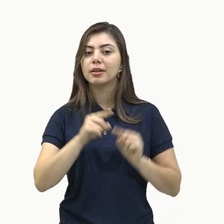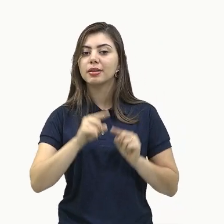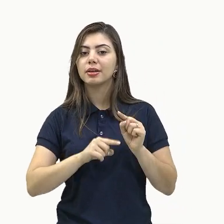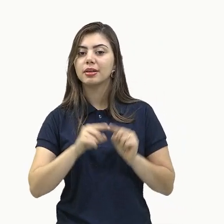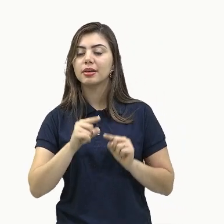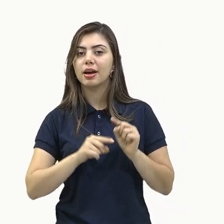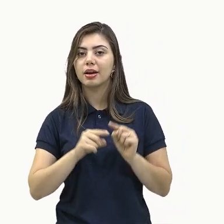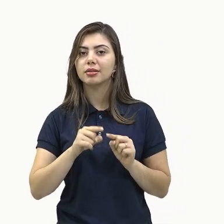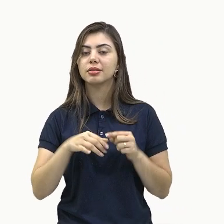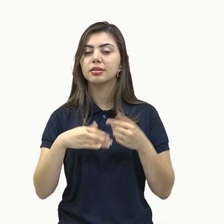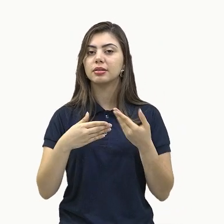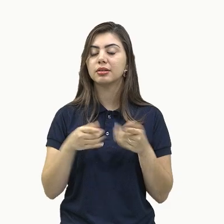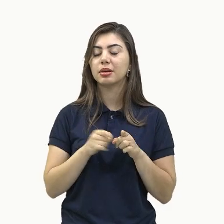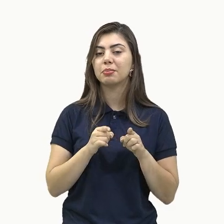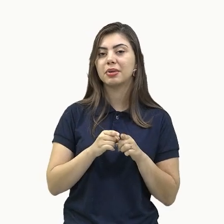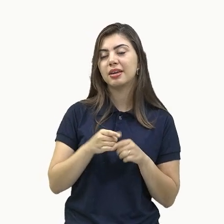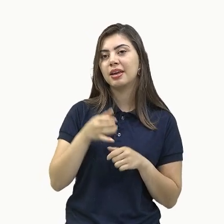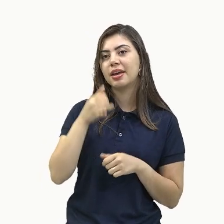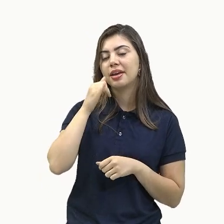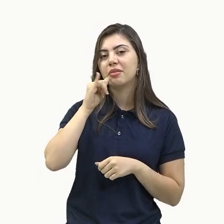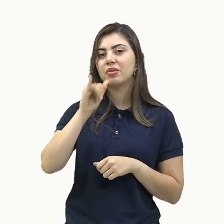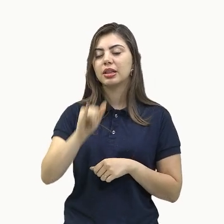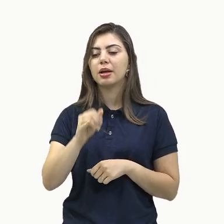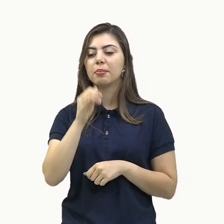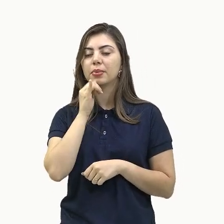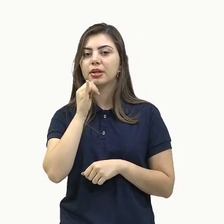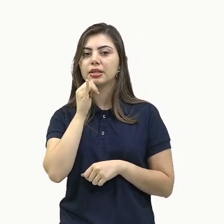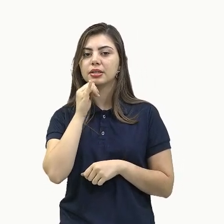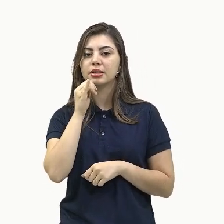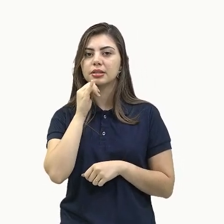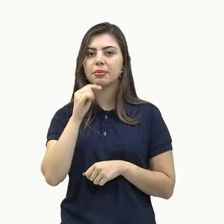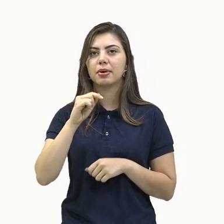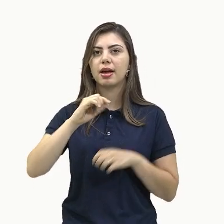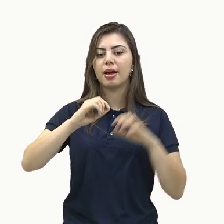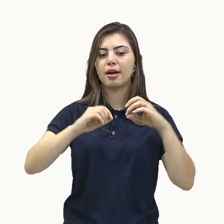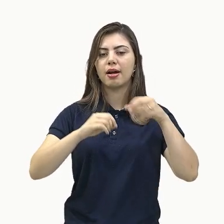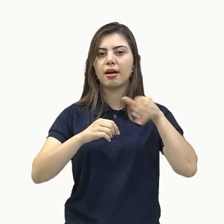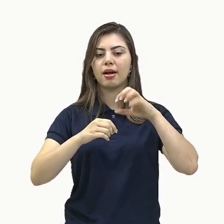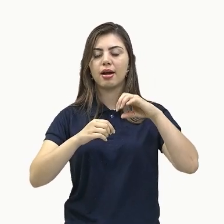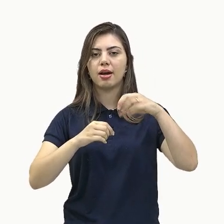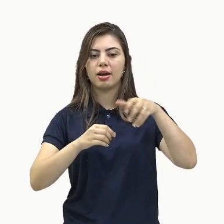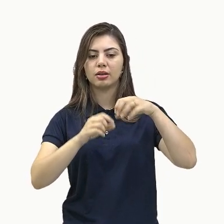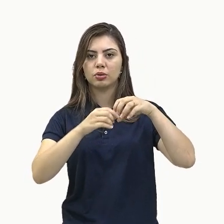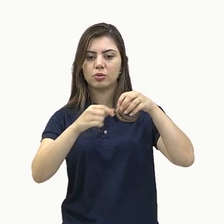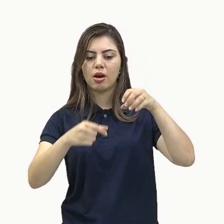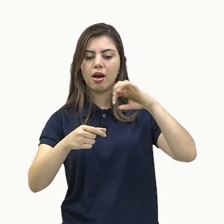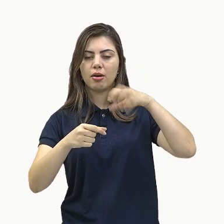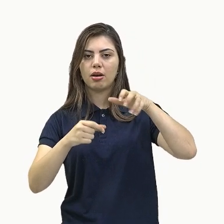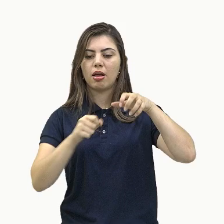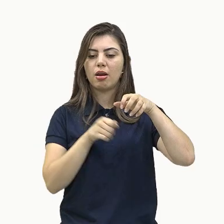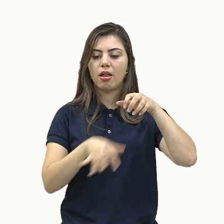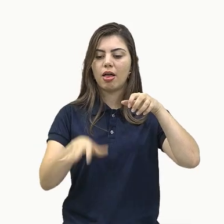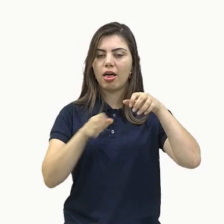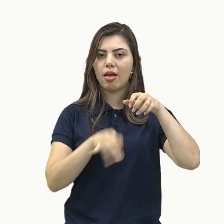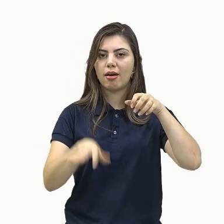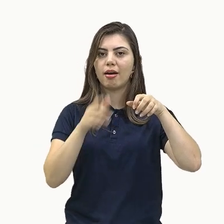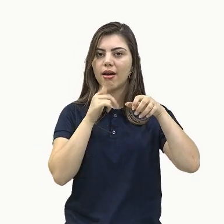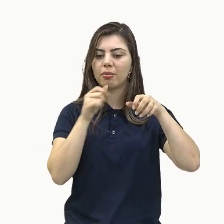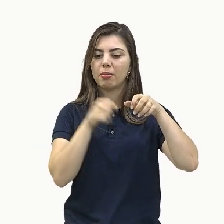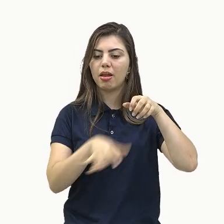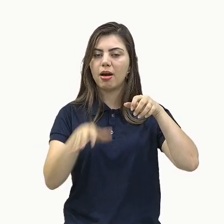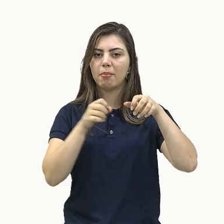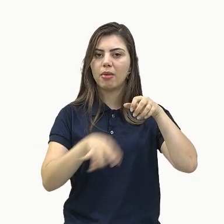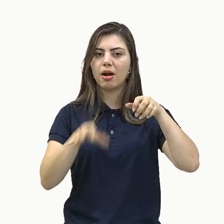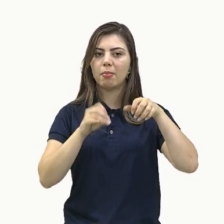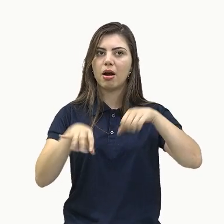principalmente, evitar o desperdício. Ou seja, não deixar torneiras ligadas sem uso, pensar no tempo que vai passar